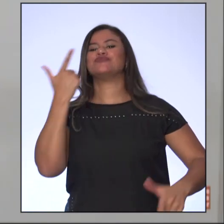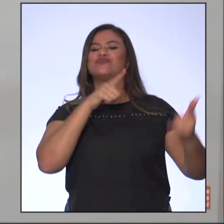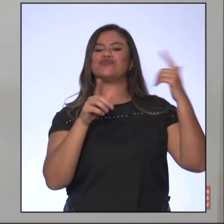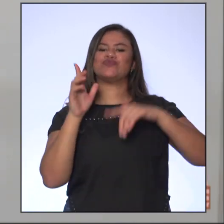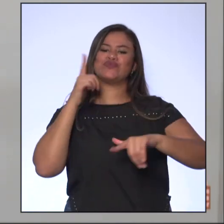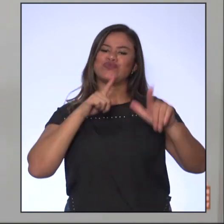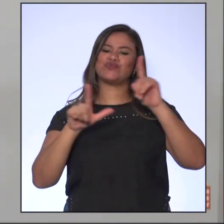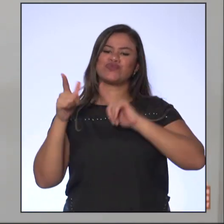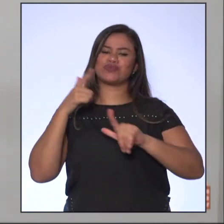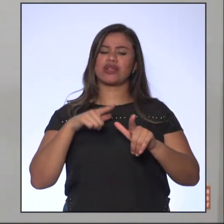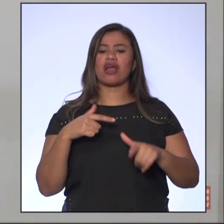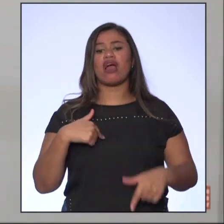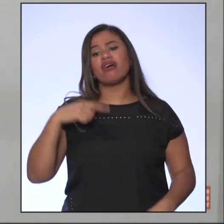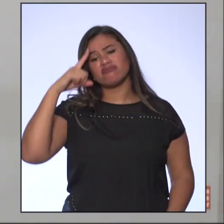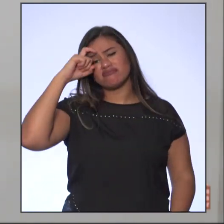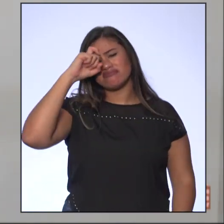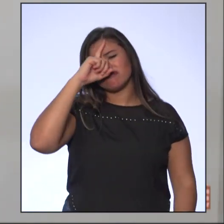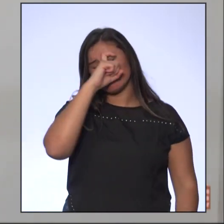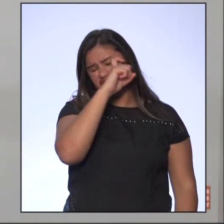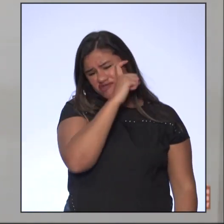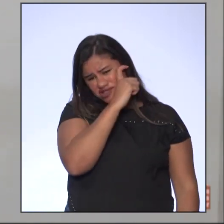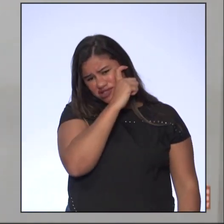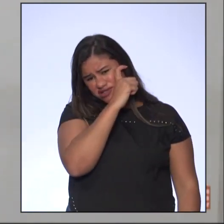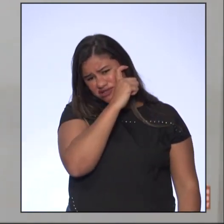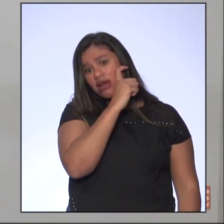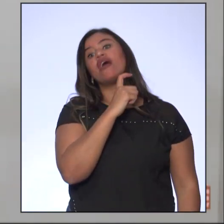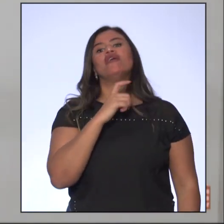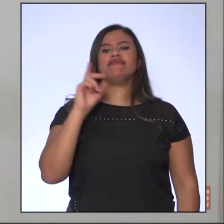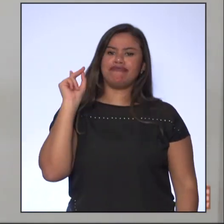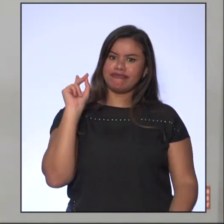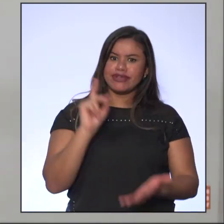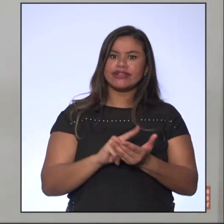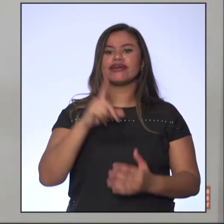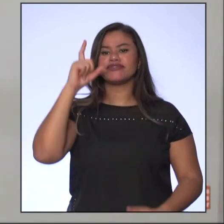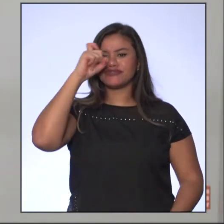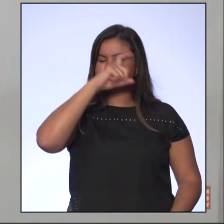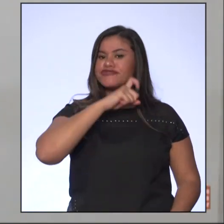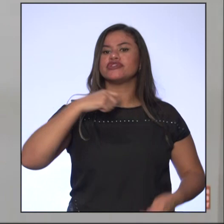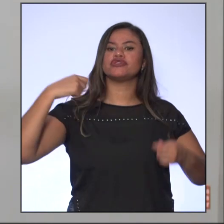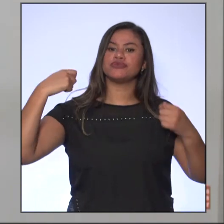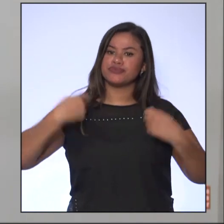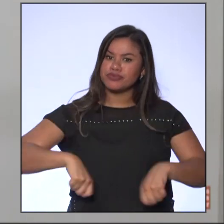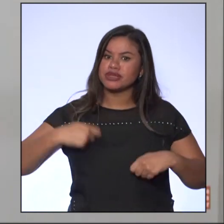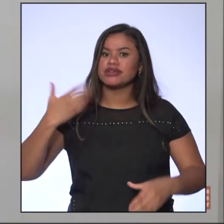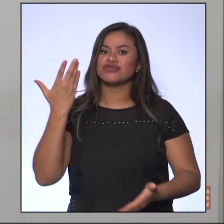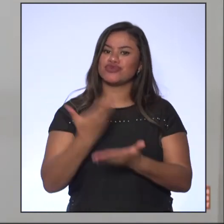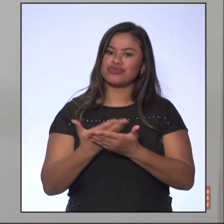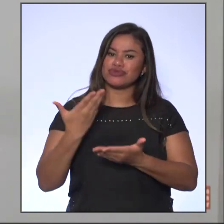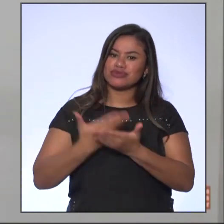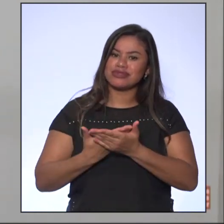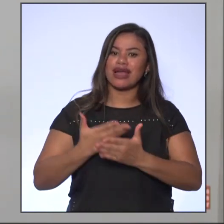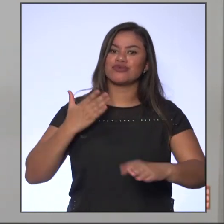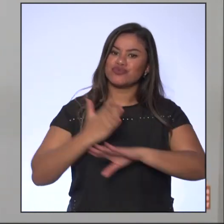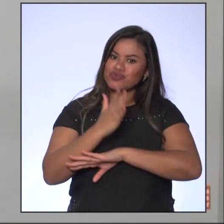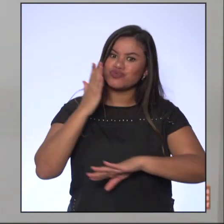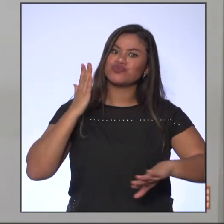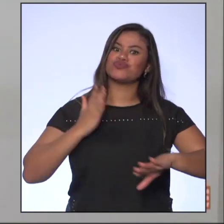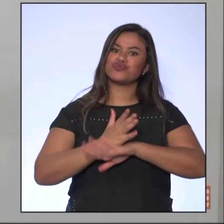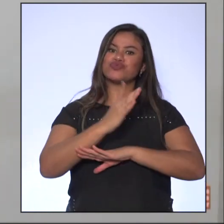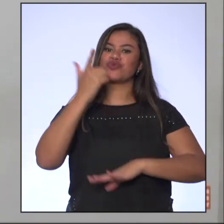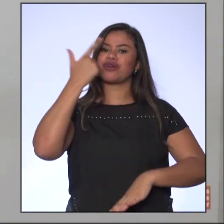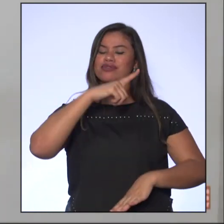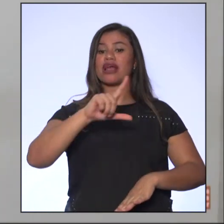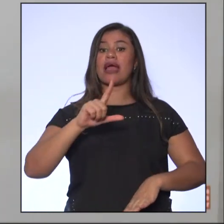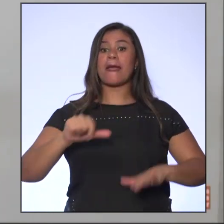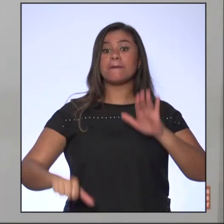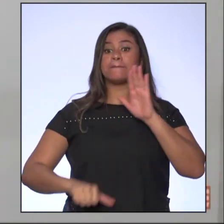Moura, eu tenho dificuldade. Todos têm dificuldade, mas você vai estudar e você vai se superar. E a primeira